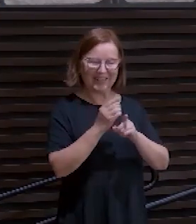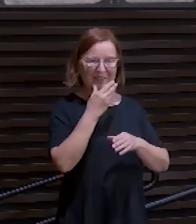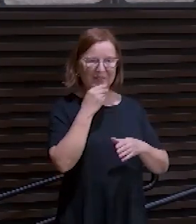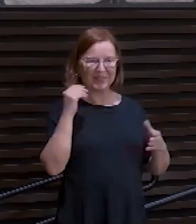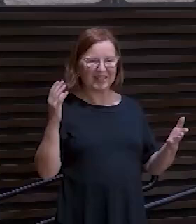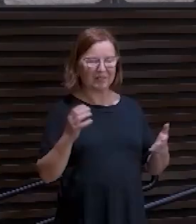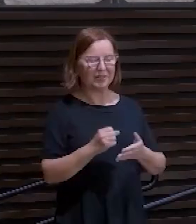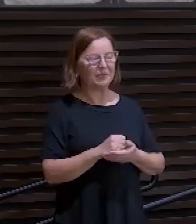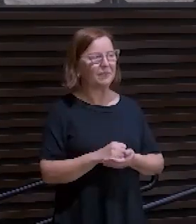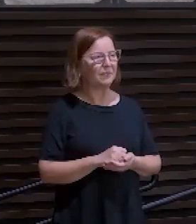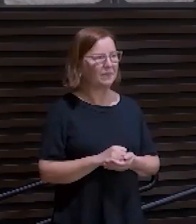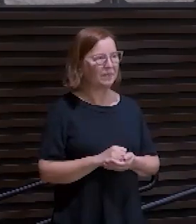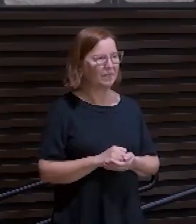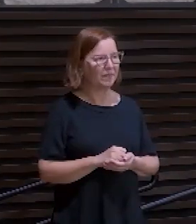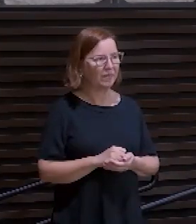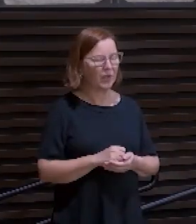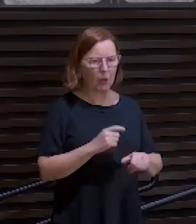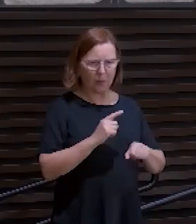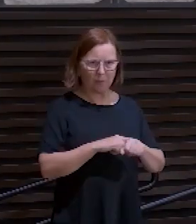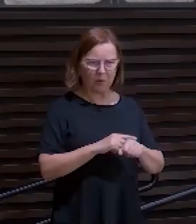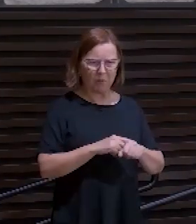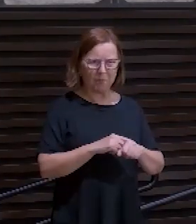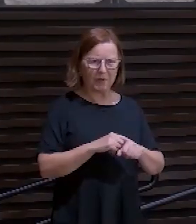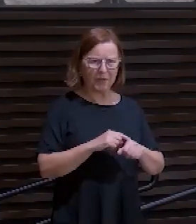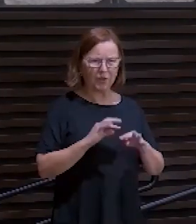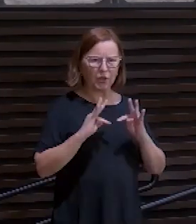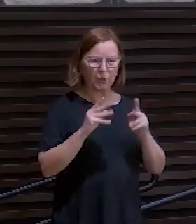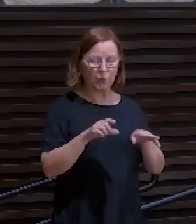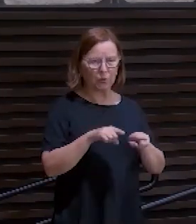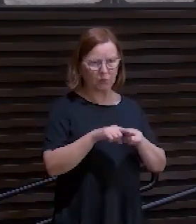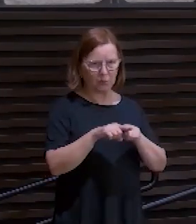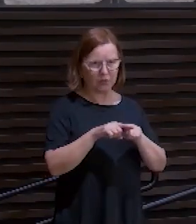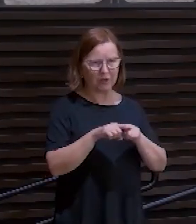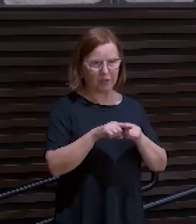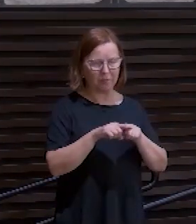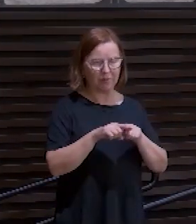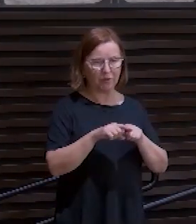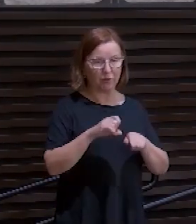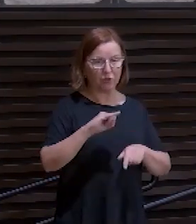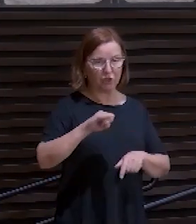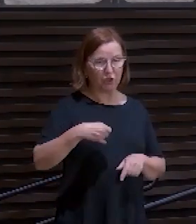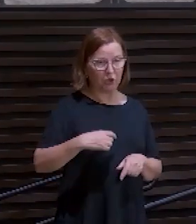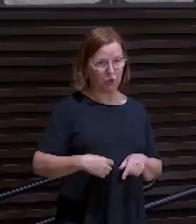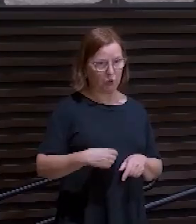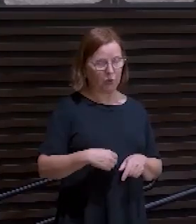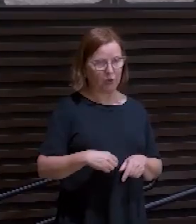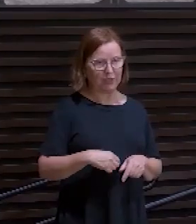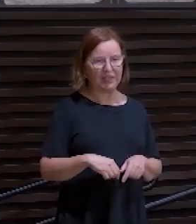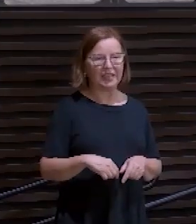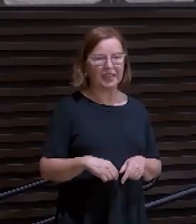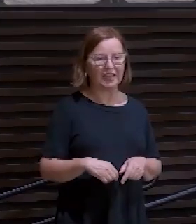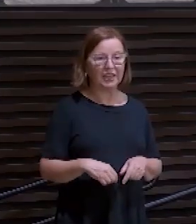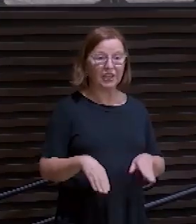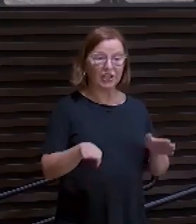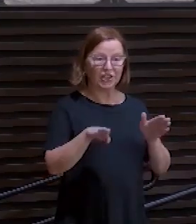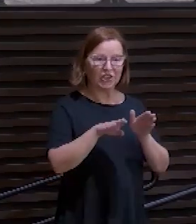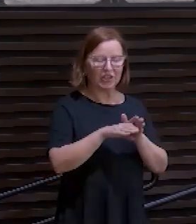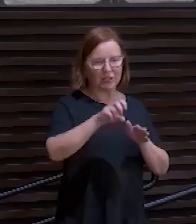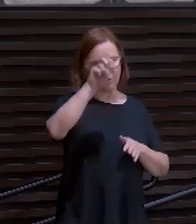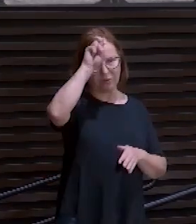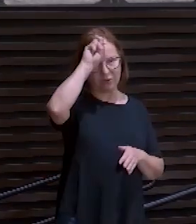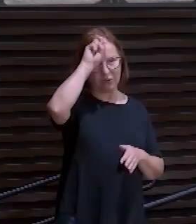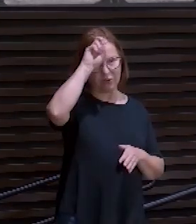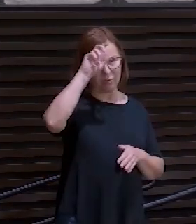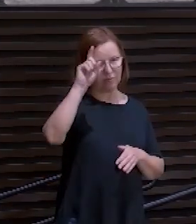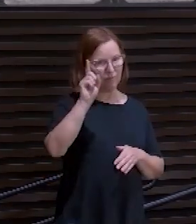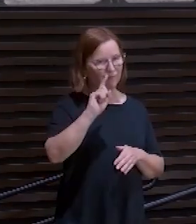Quando os irmãos de José chegam até o Egito, eles não reconhecem o seu antigo irmão que foi tão maltratado.